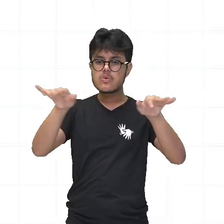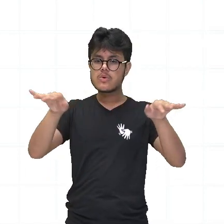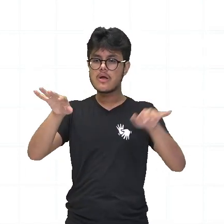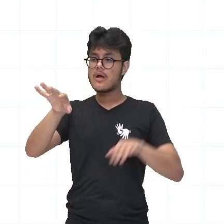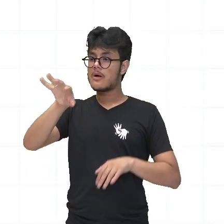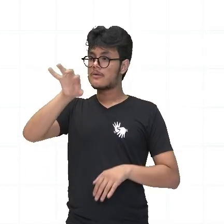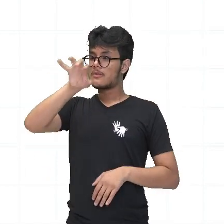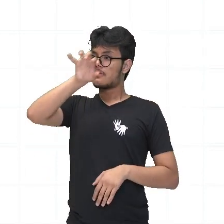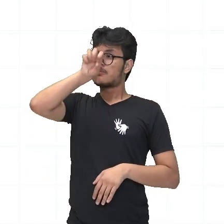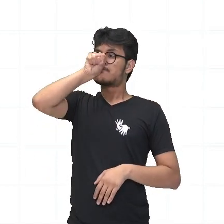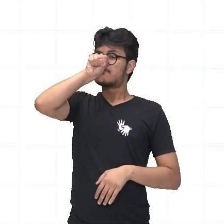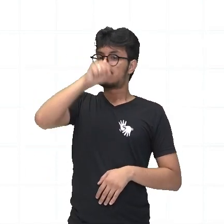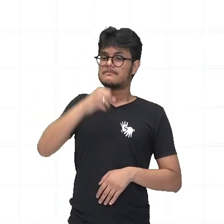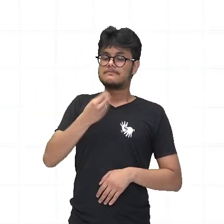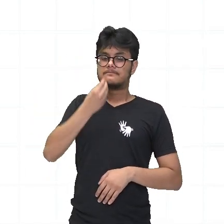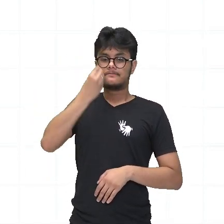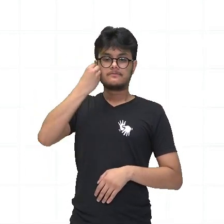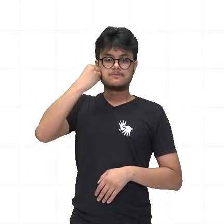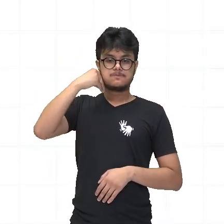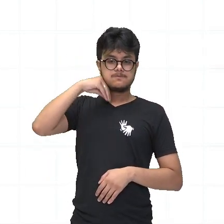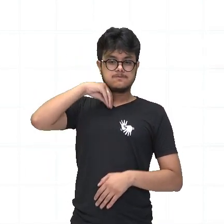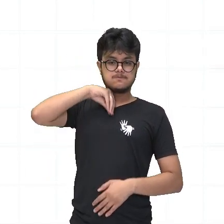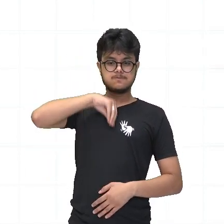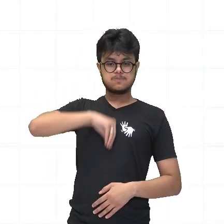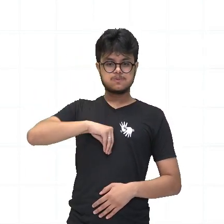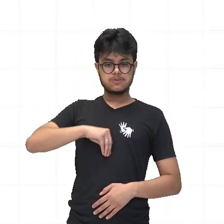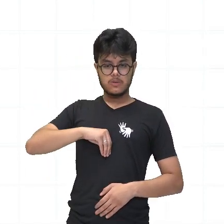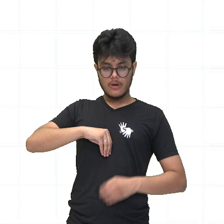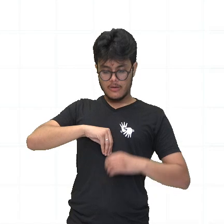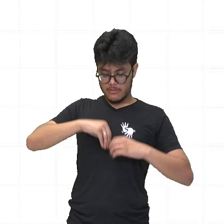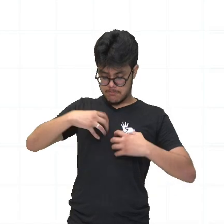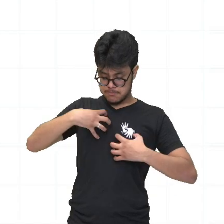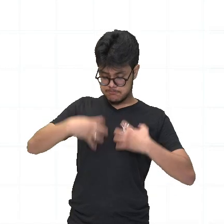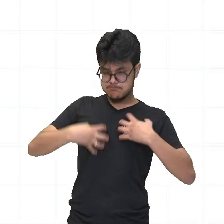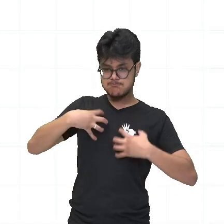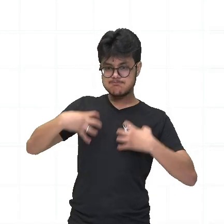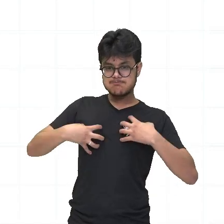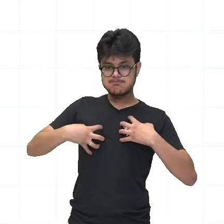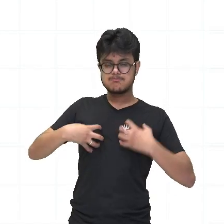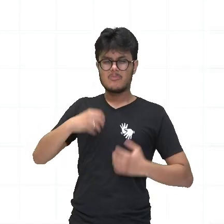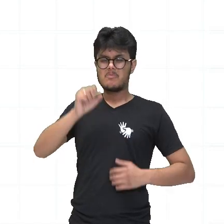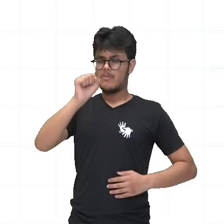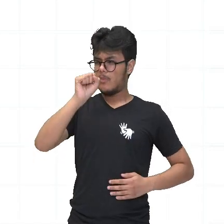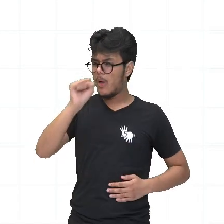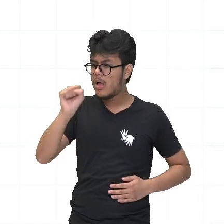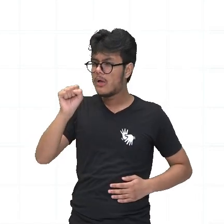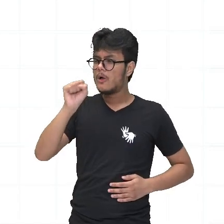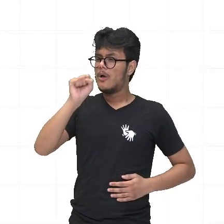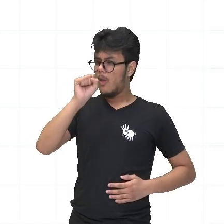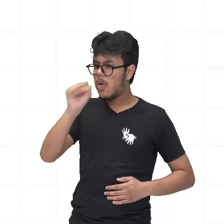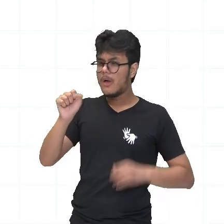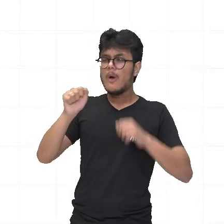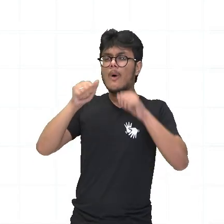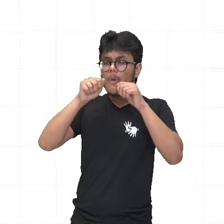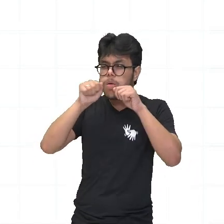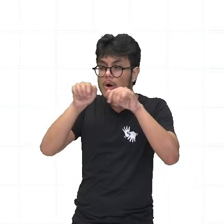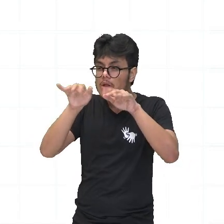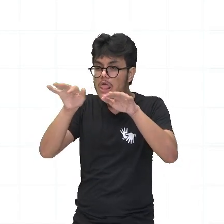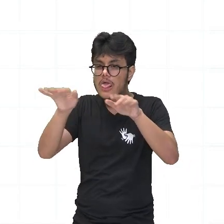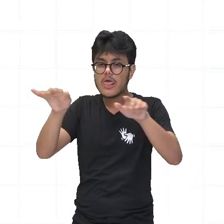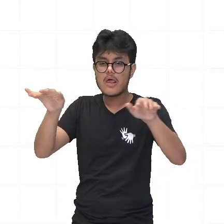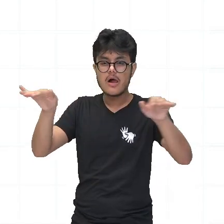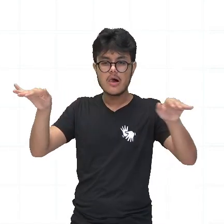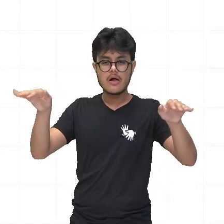de pessoas infectadas, né, quando tosse. Então, essa tosse, que é muito característica ali